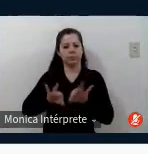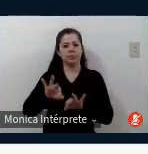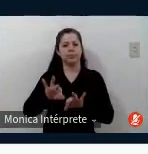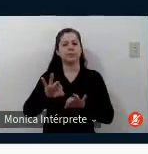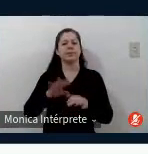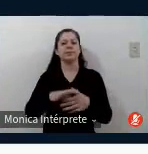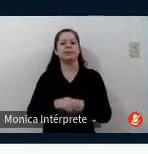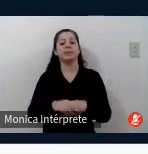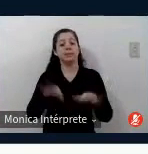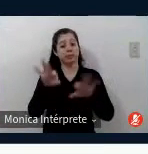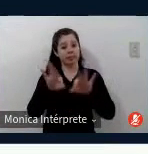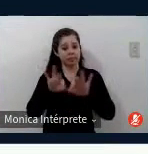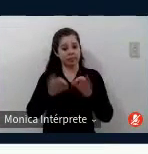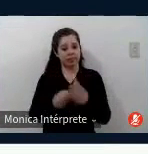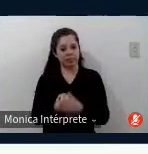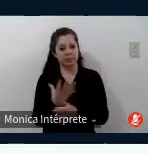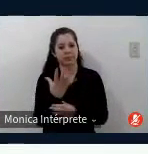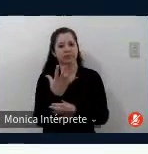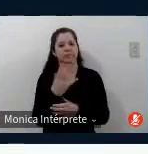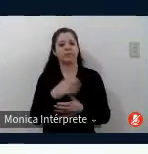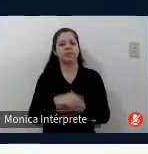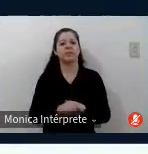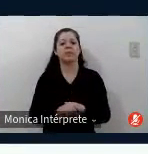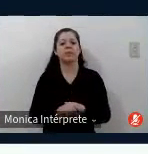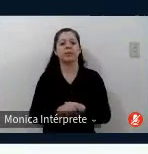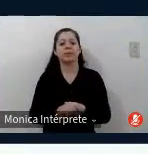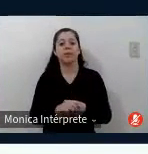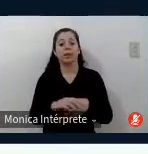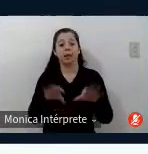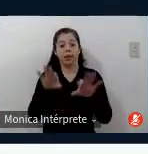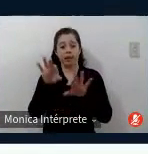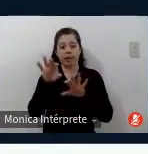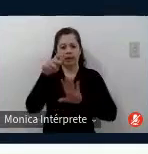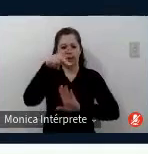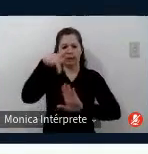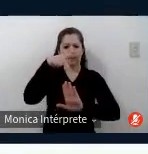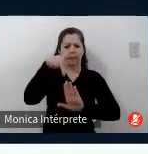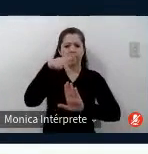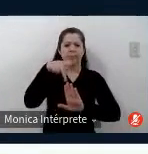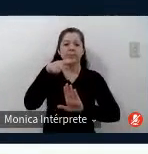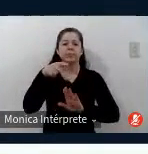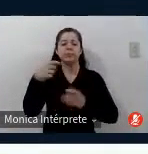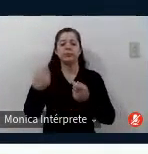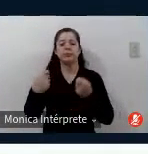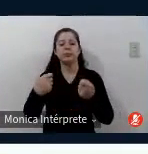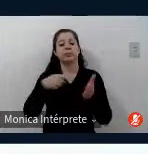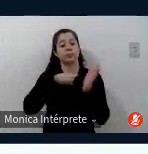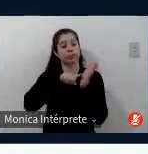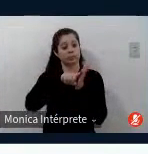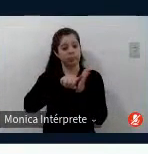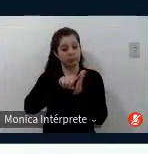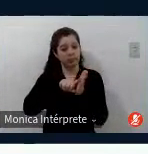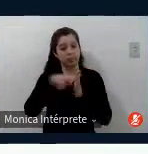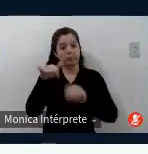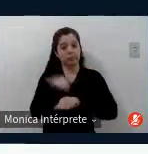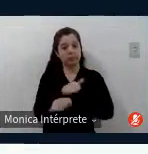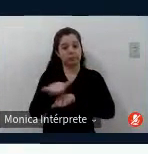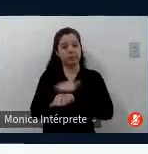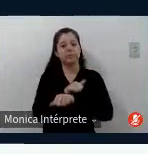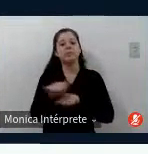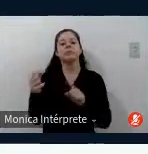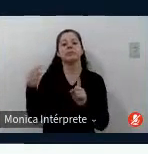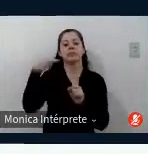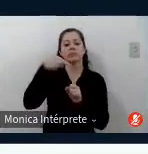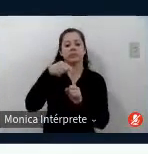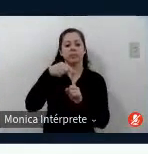O plano vai ser elaborado e ele vai ter que contemplar, no mínimo, né, um diagnóstico, né, estratégias, objetivos, quais são